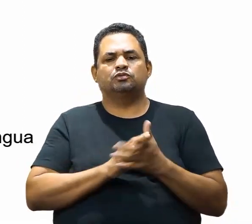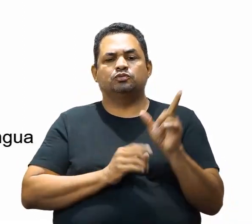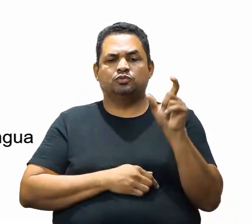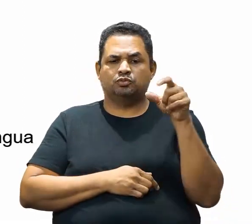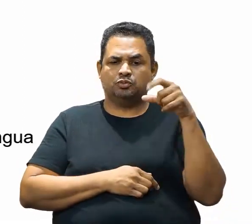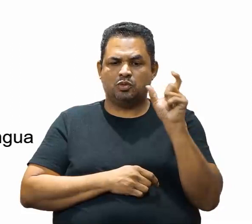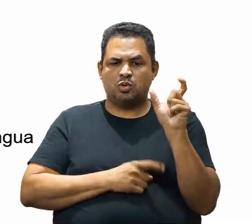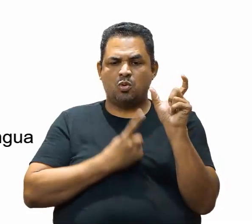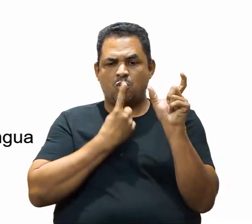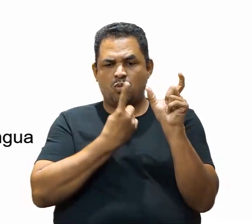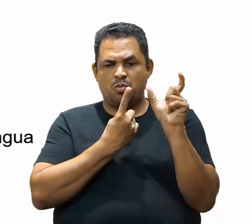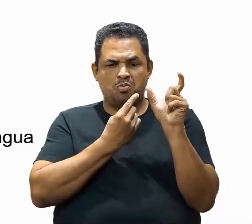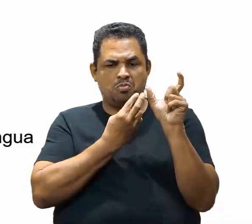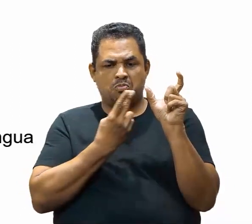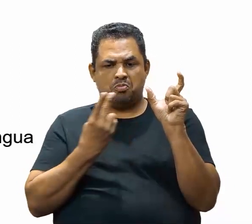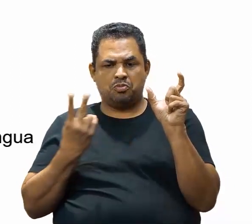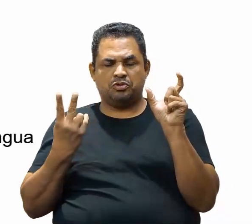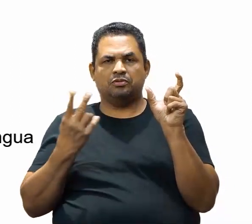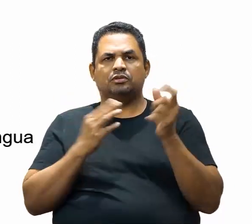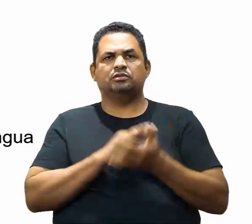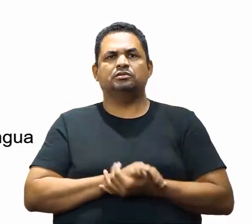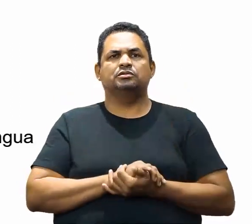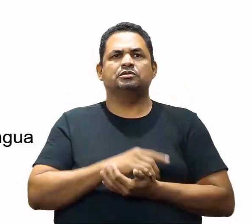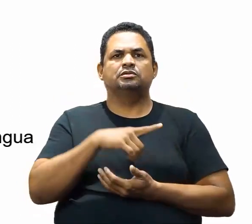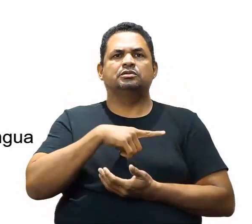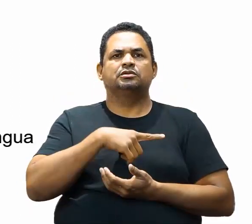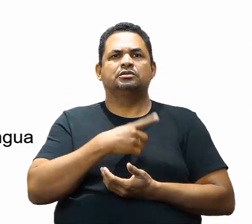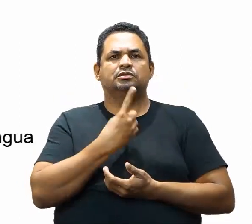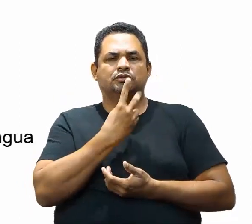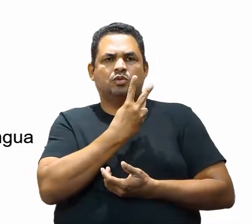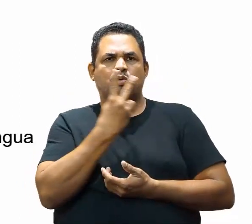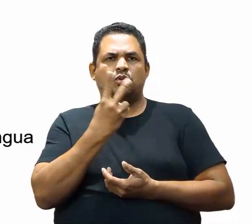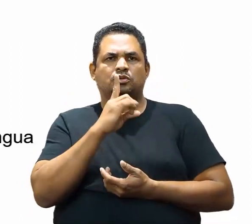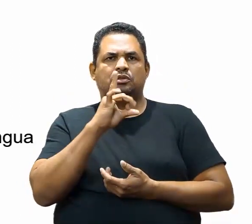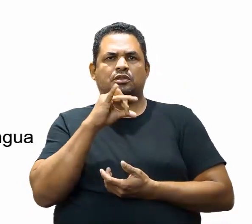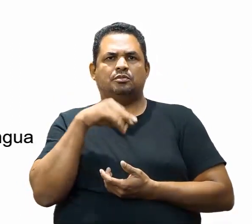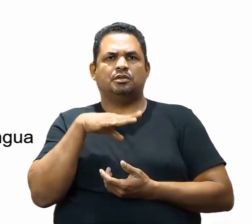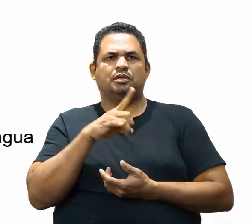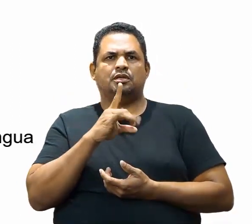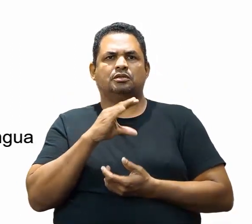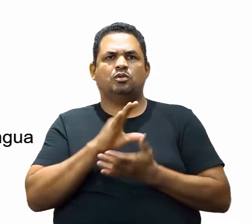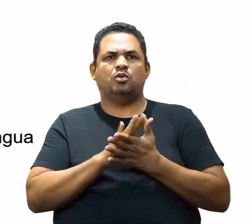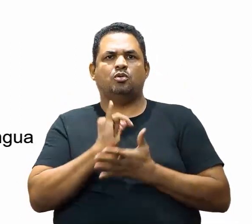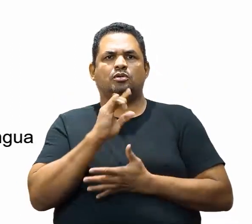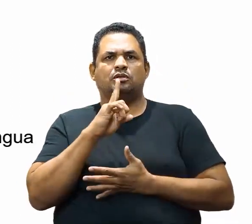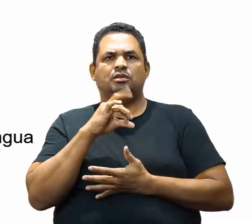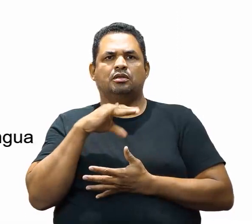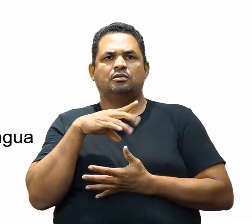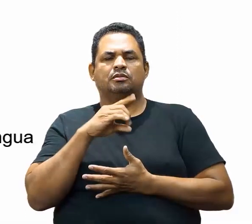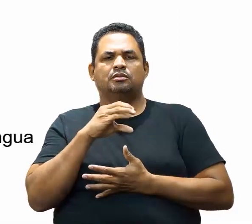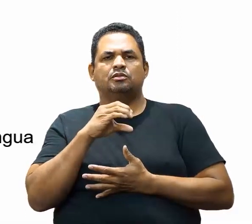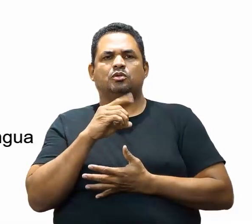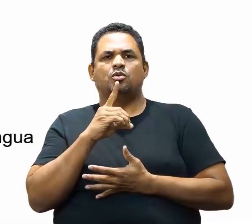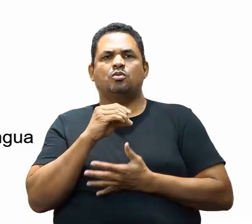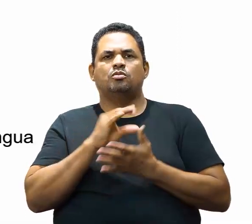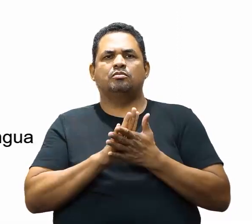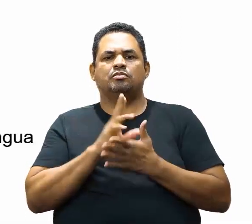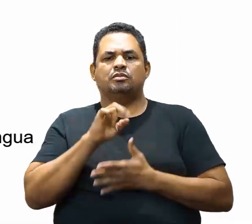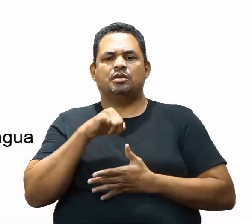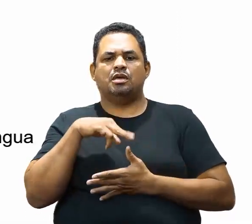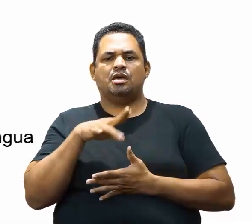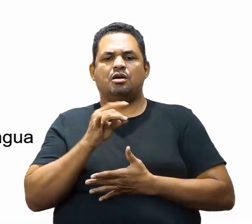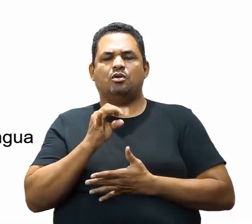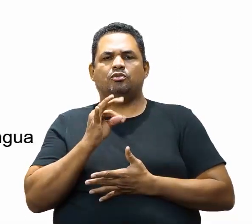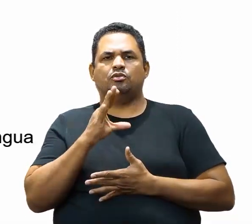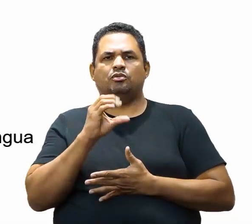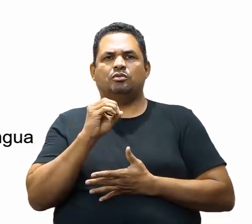Isso mesmo. Eles são divididos em determinados ou determinantes e em determinados ou em